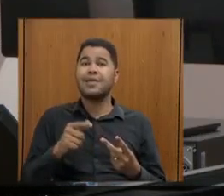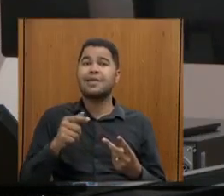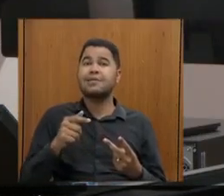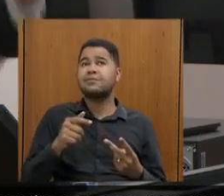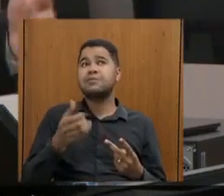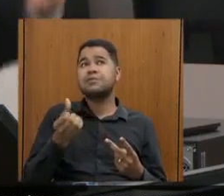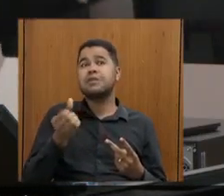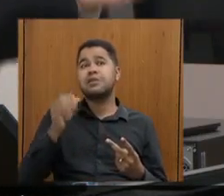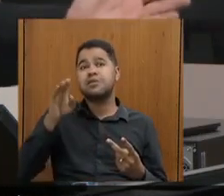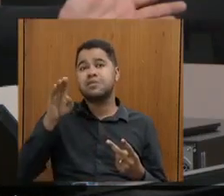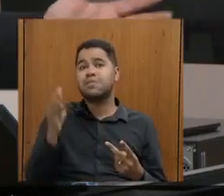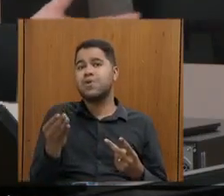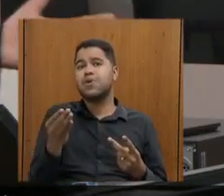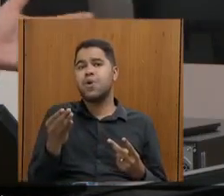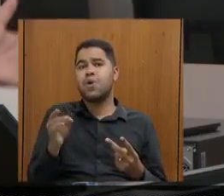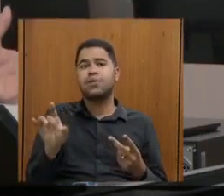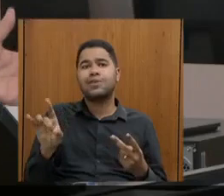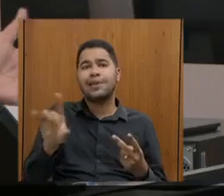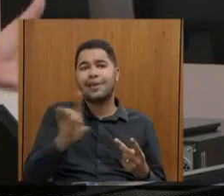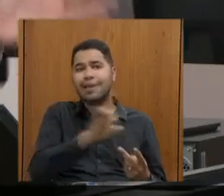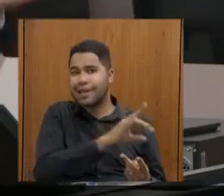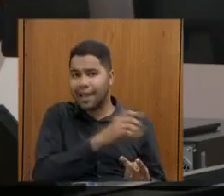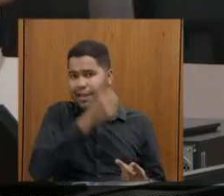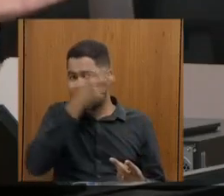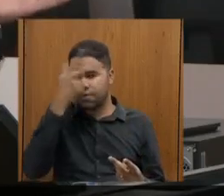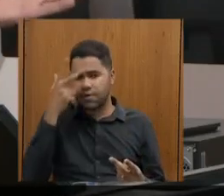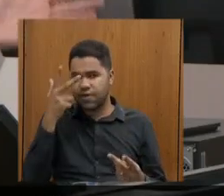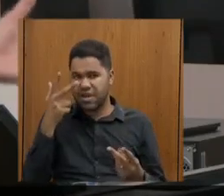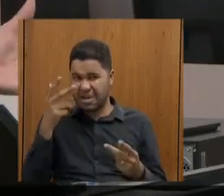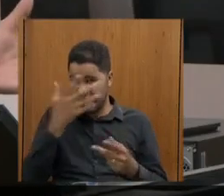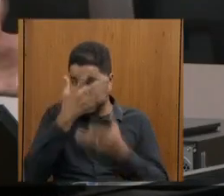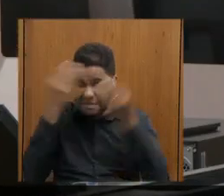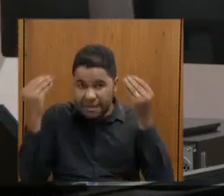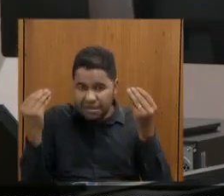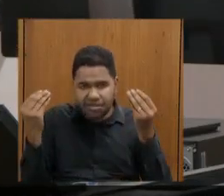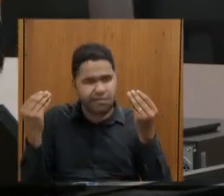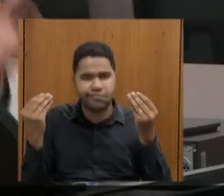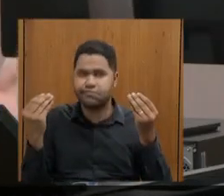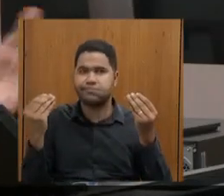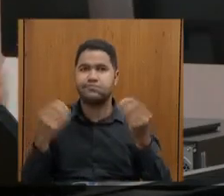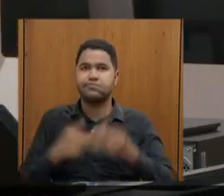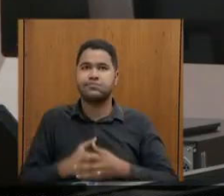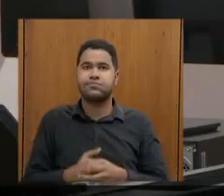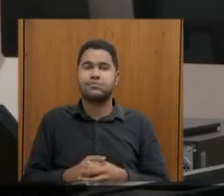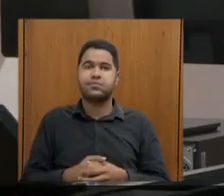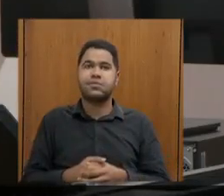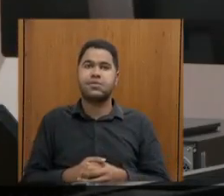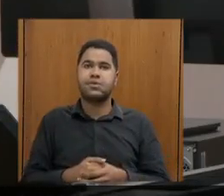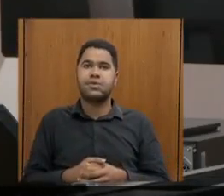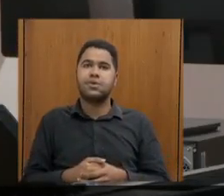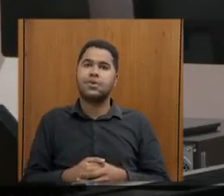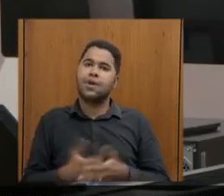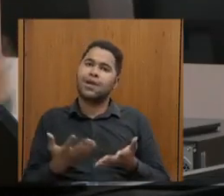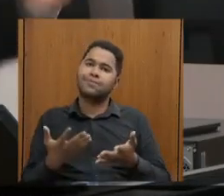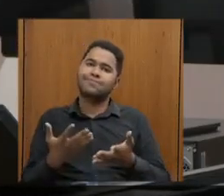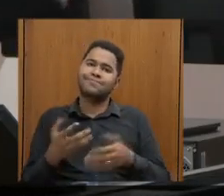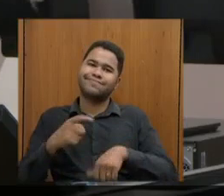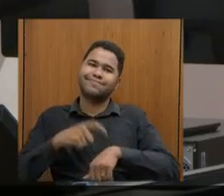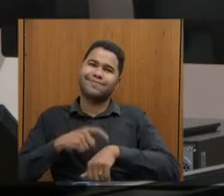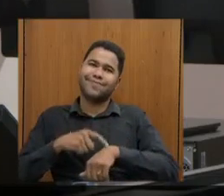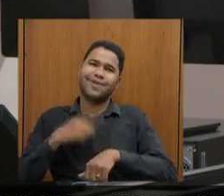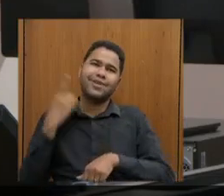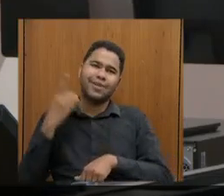no mínimo seis milhões de reais de cada prefeitura não dá para esquecer Gramado a gente isso aí o tempo